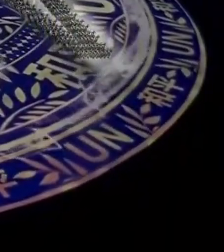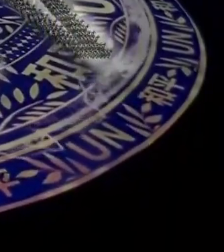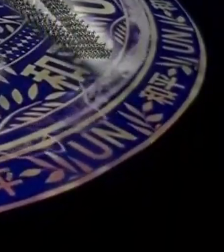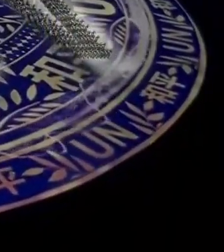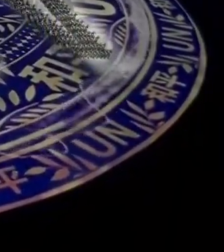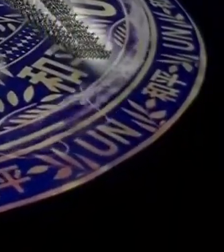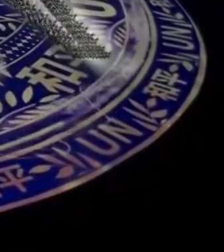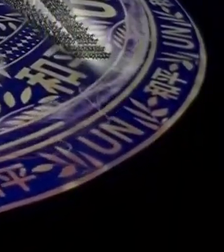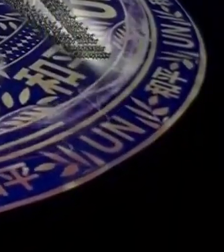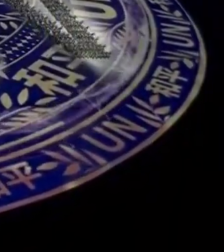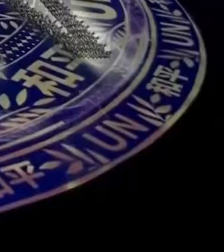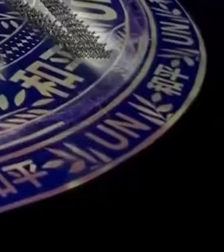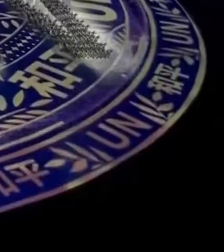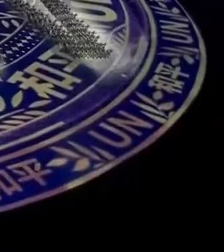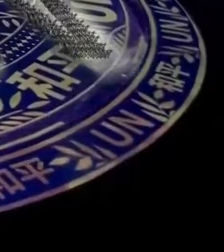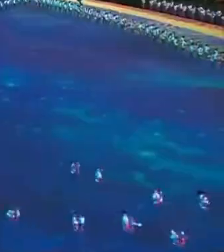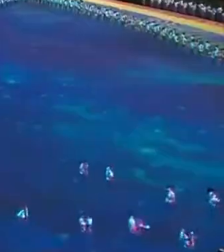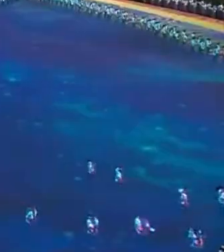Tchau.